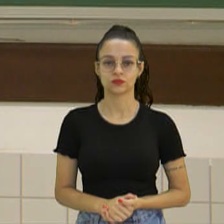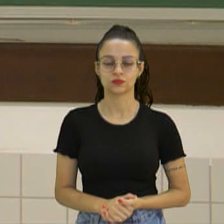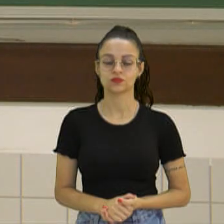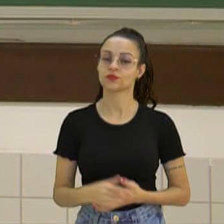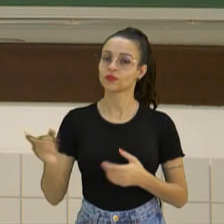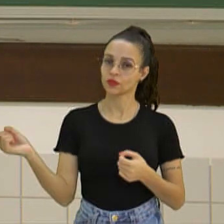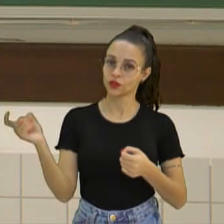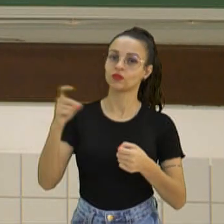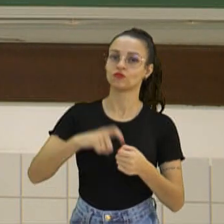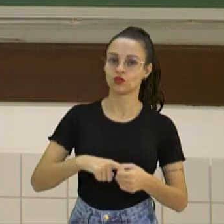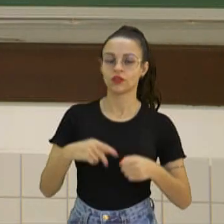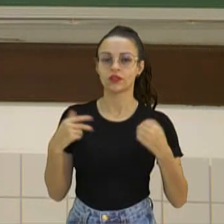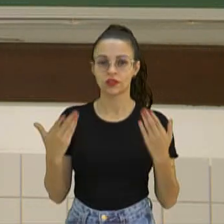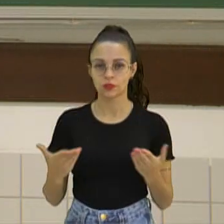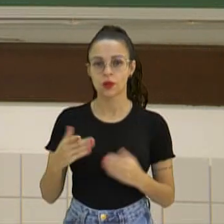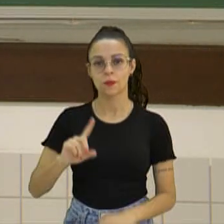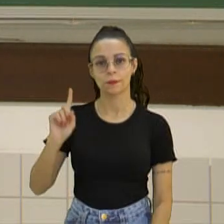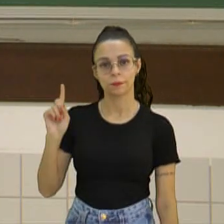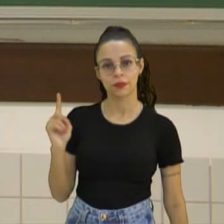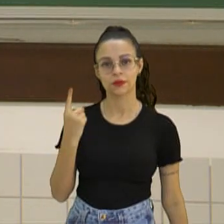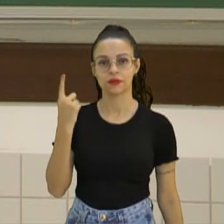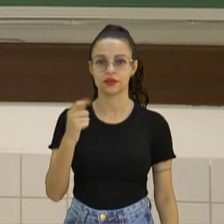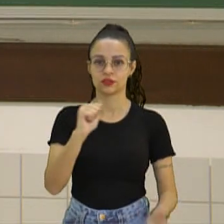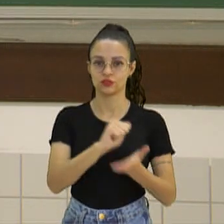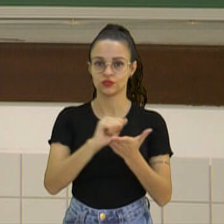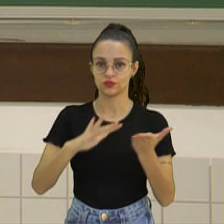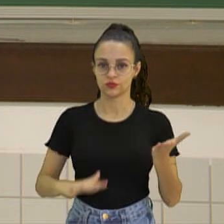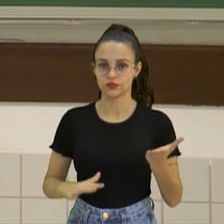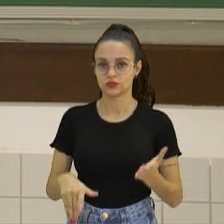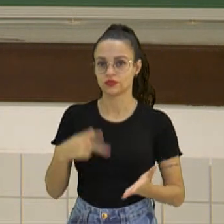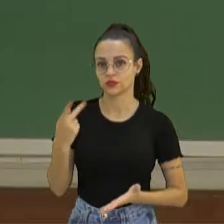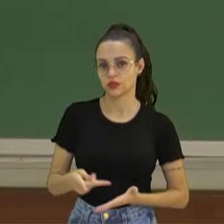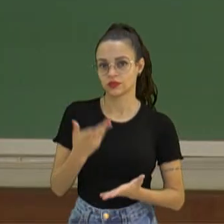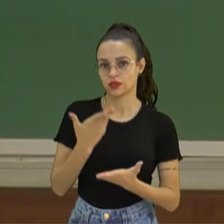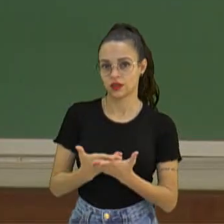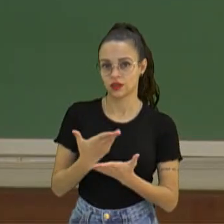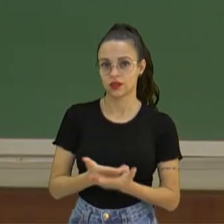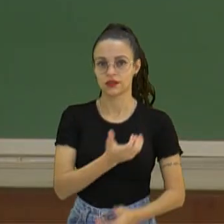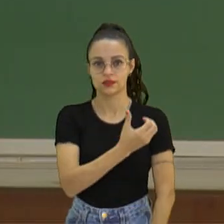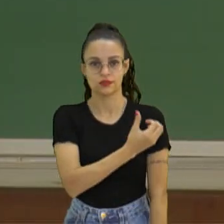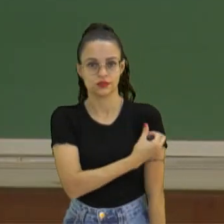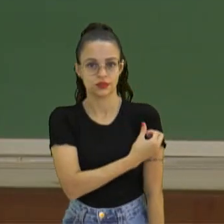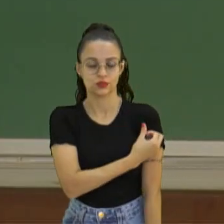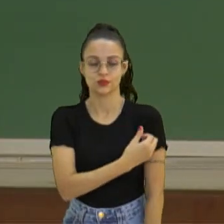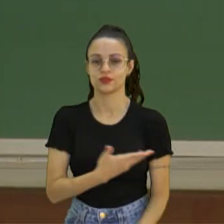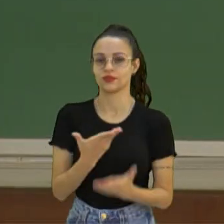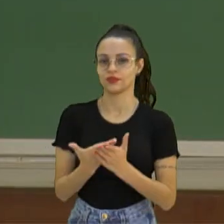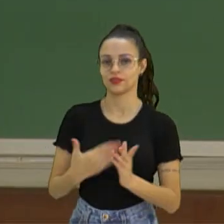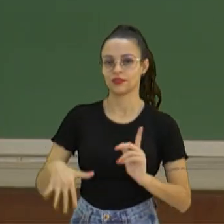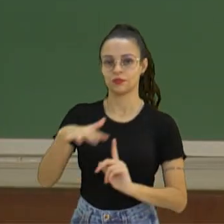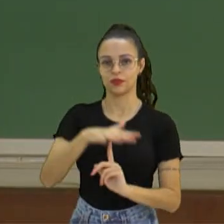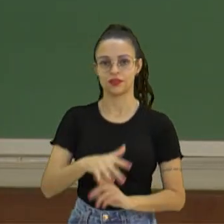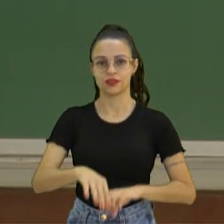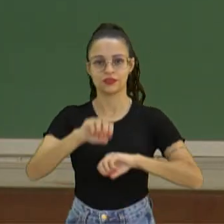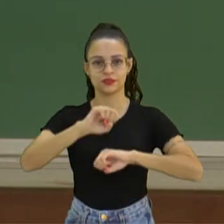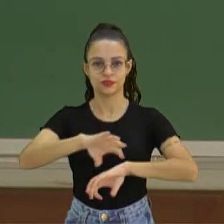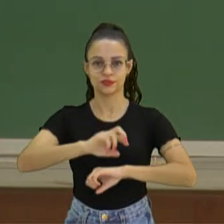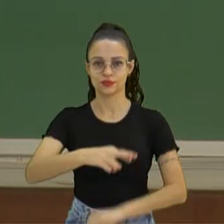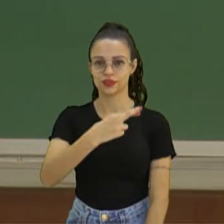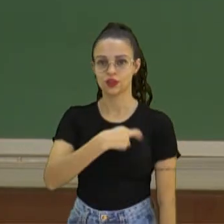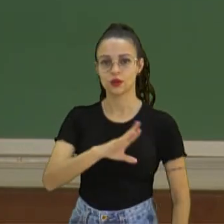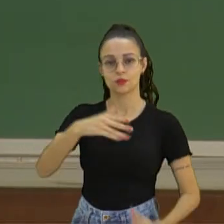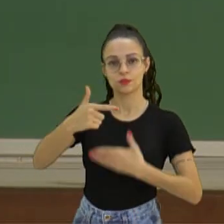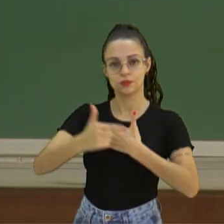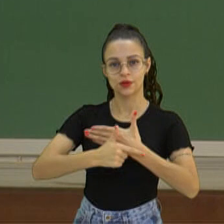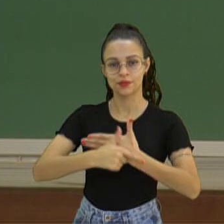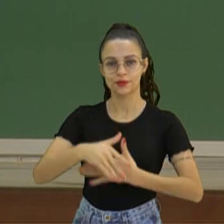Voltamos com a nossa primeira atividade da aula de hoje 6º ano aula Paraná ensino religioso a função